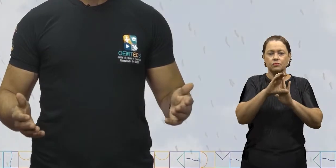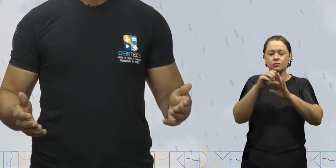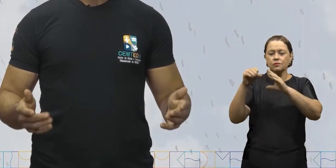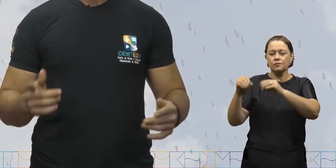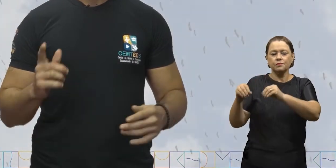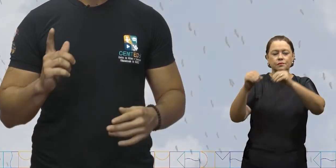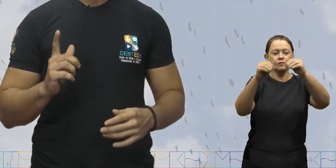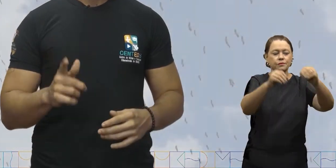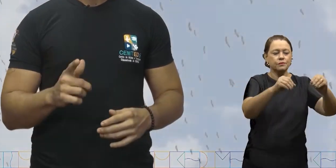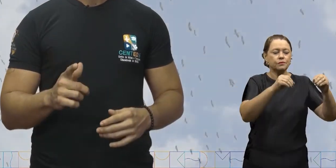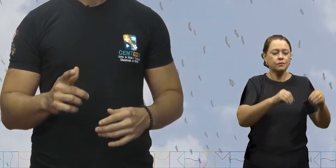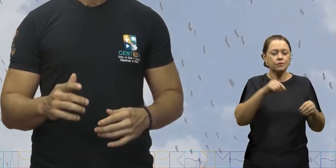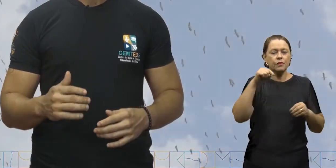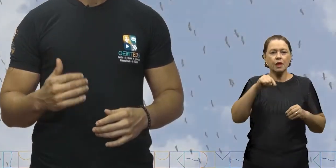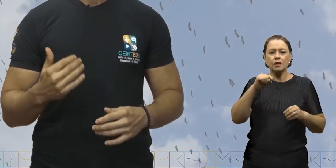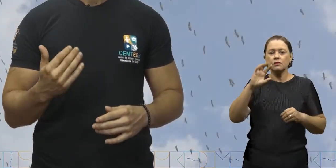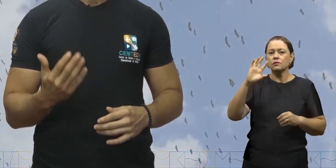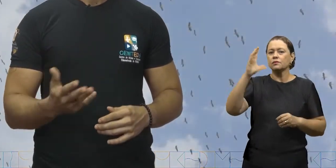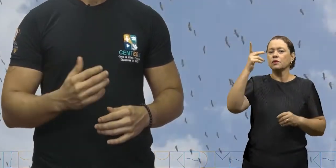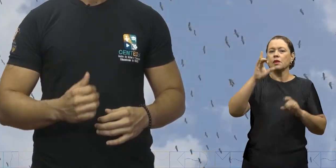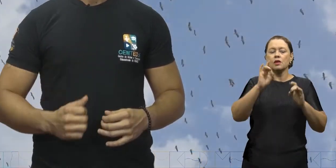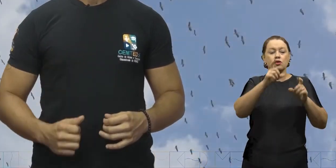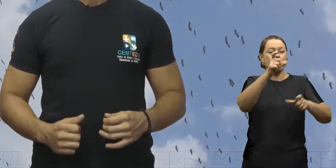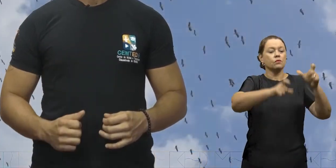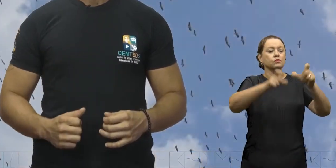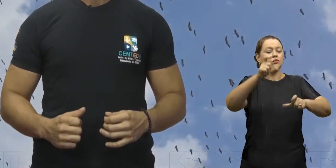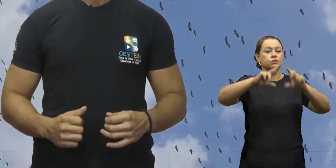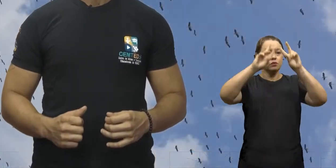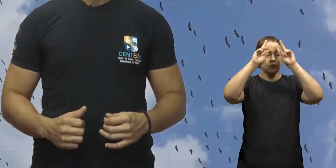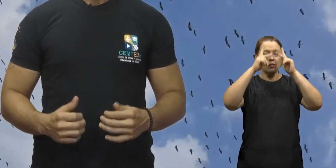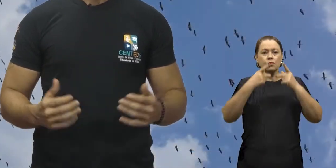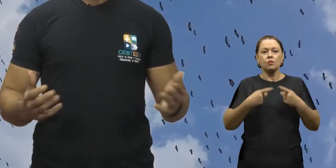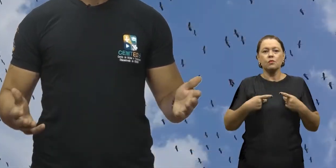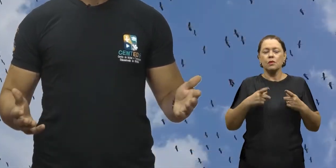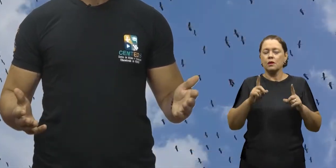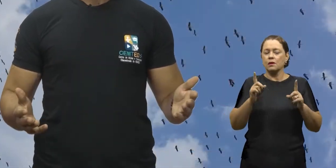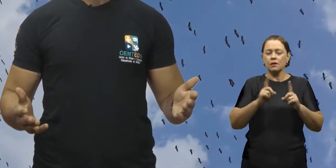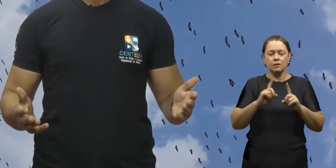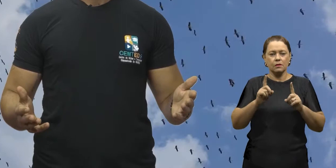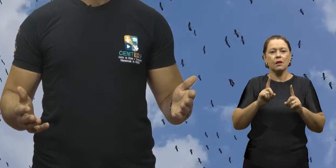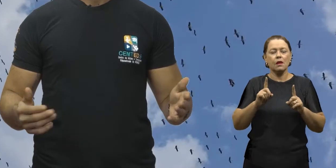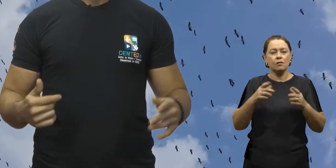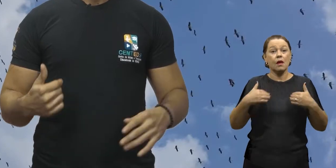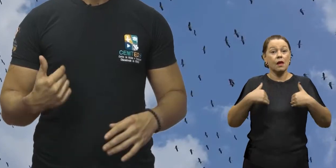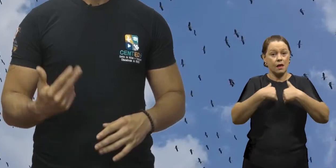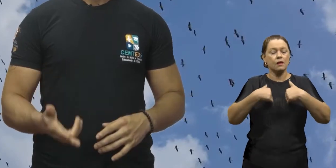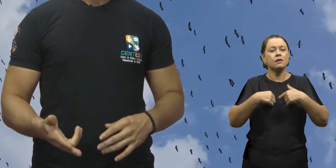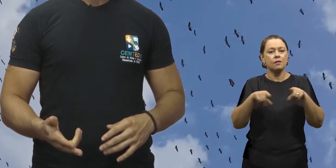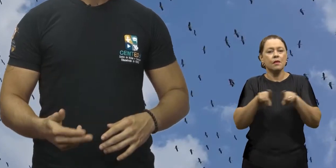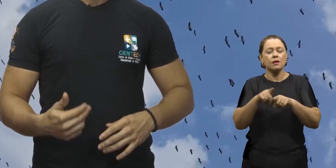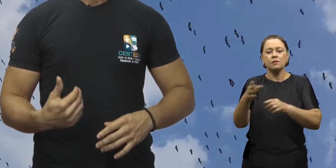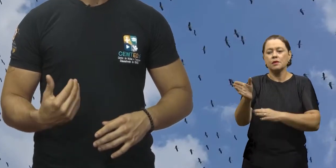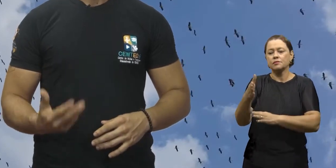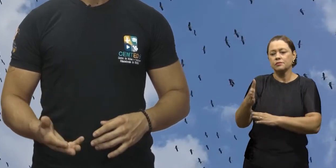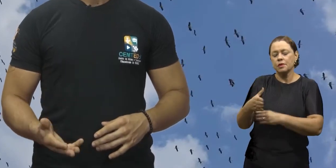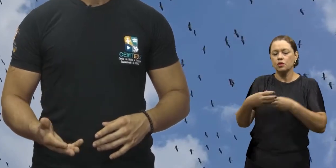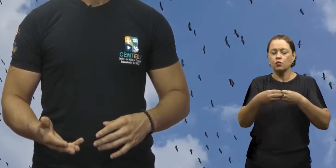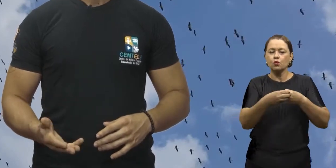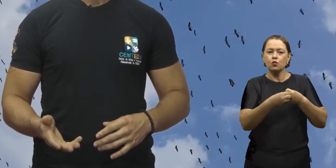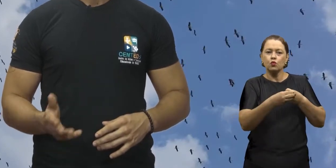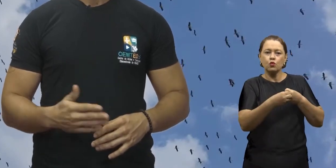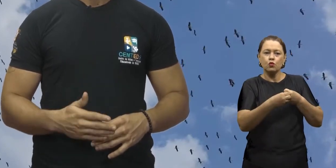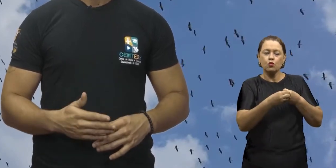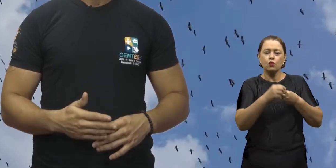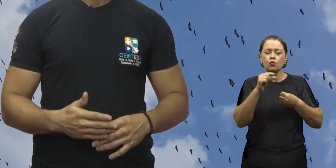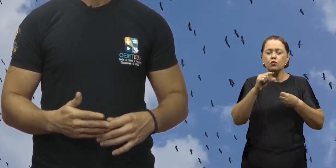devemos lembrar que isso não acontece apenas em relação às pessoas, mas aos animais também, como peixes,